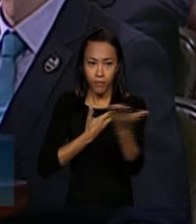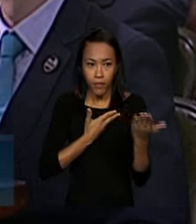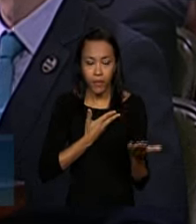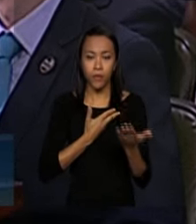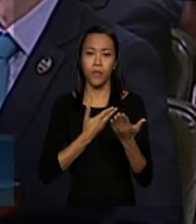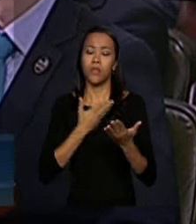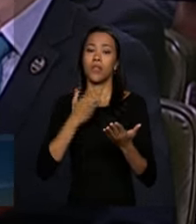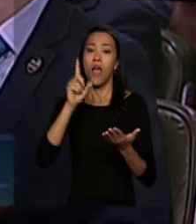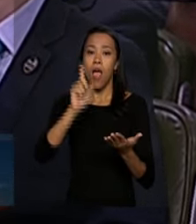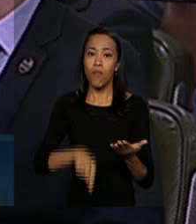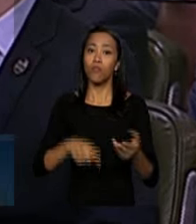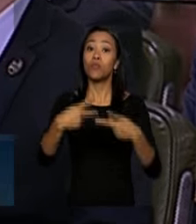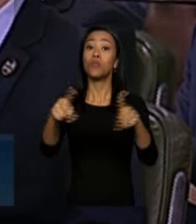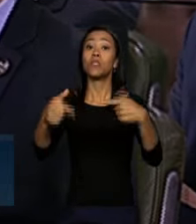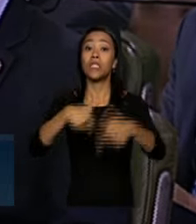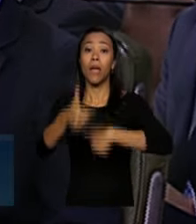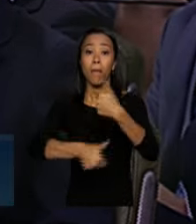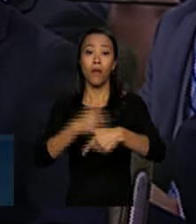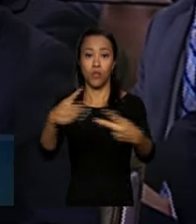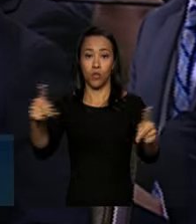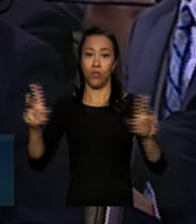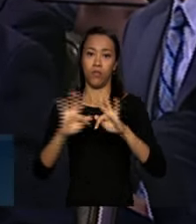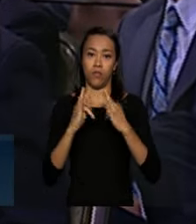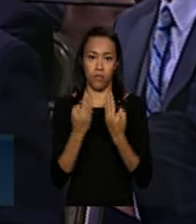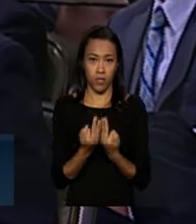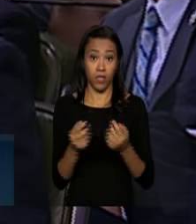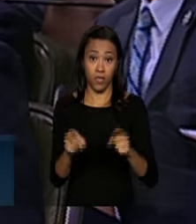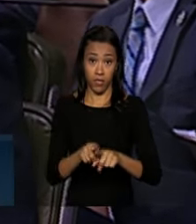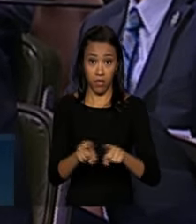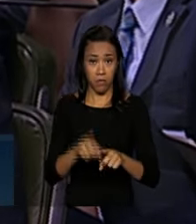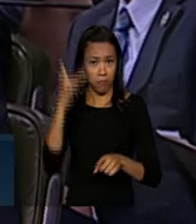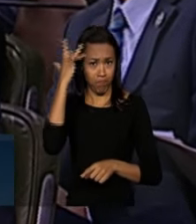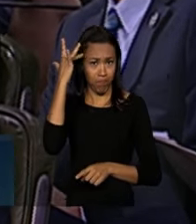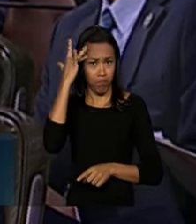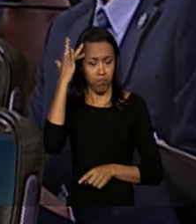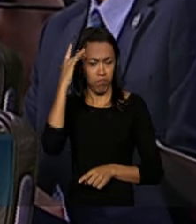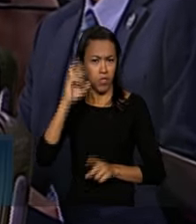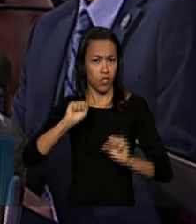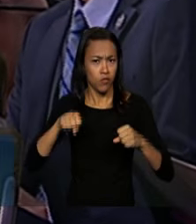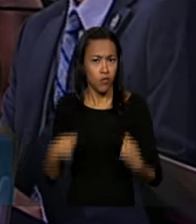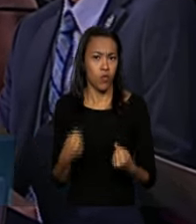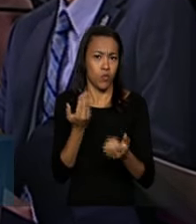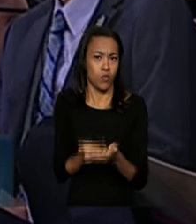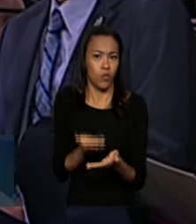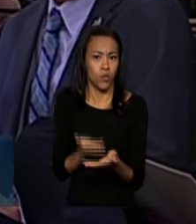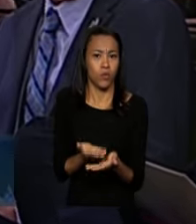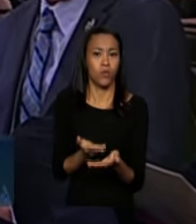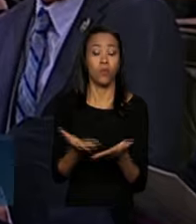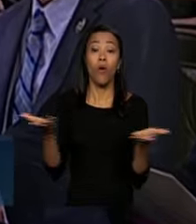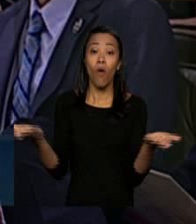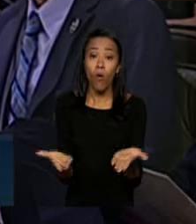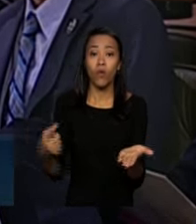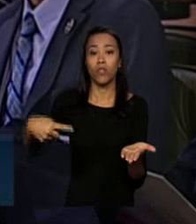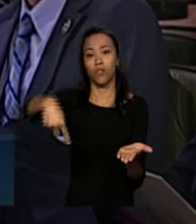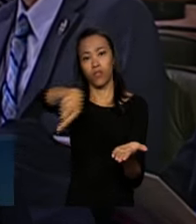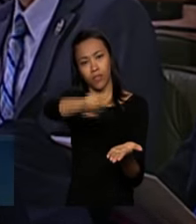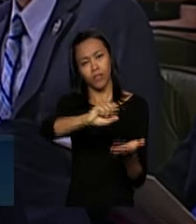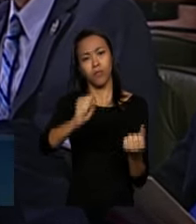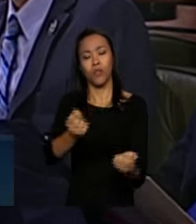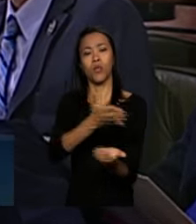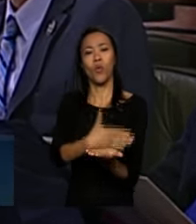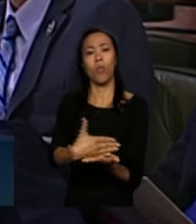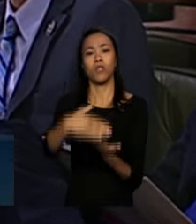do trabalho das suas famílias e também pelos seus talentos e seus esforços, podem vocês hoje iniciar sua própria